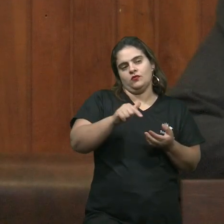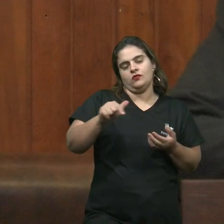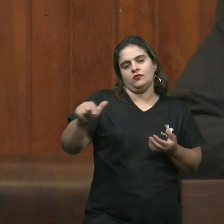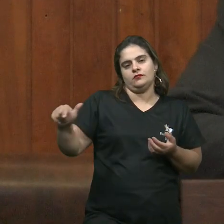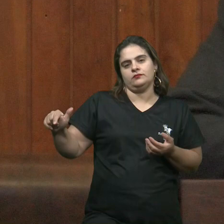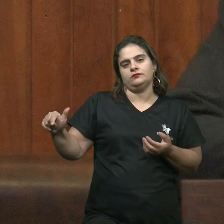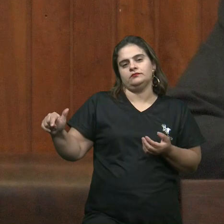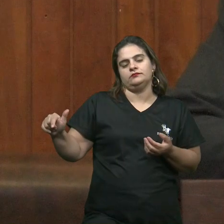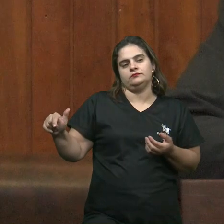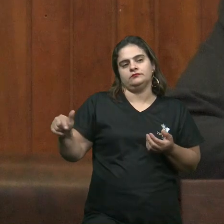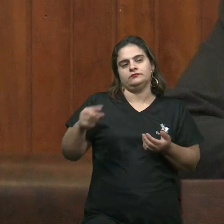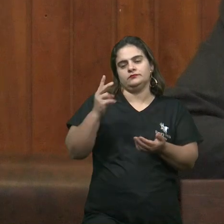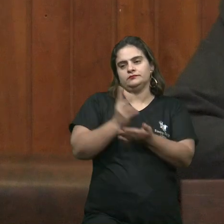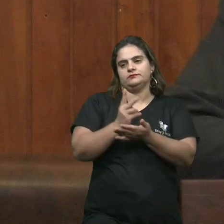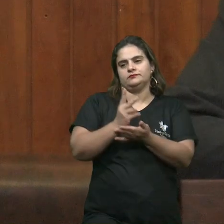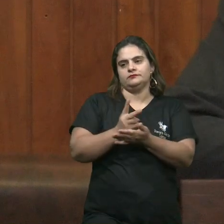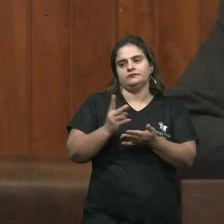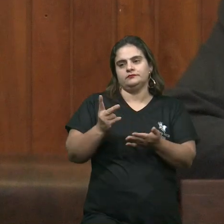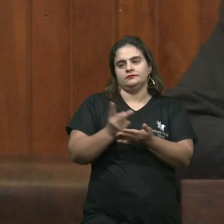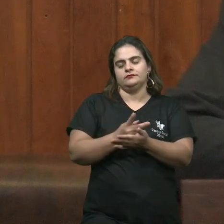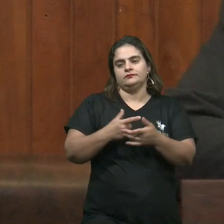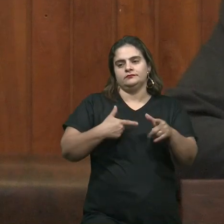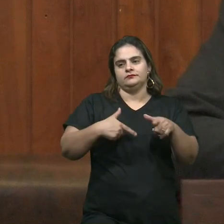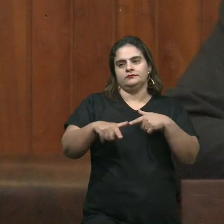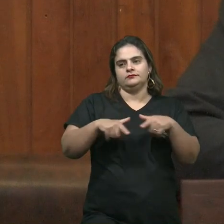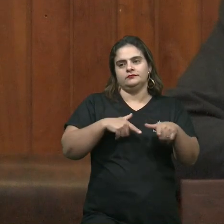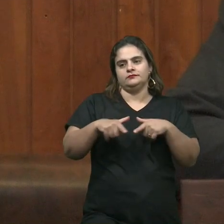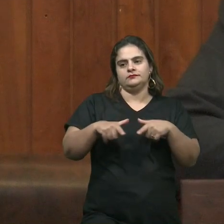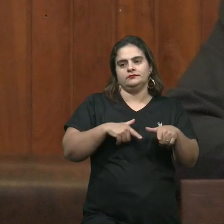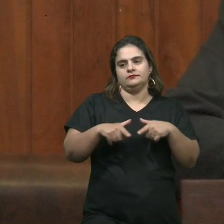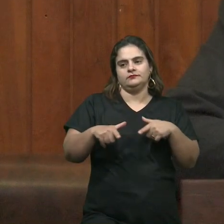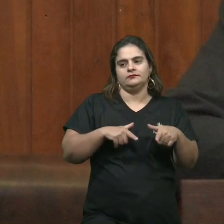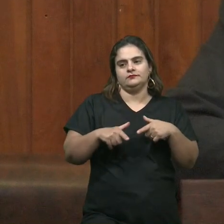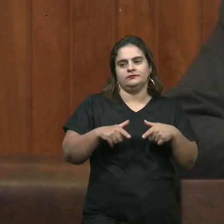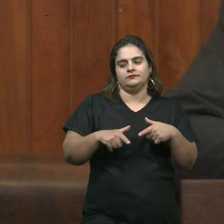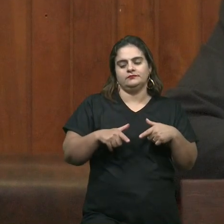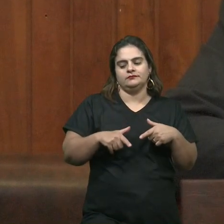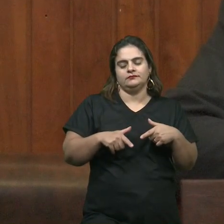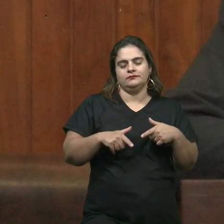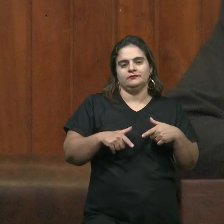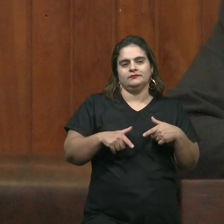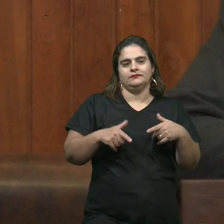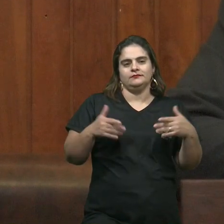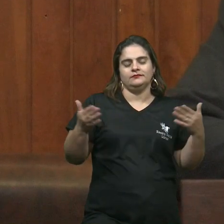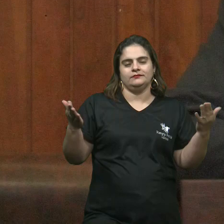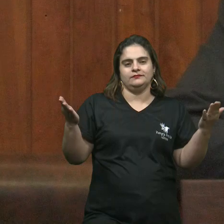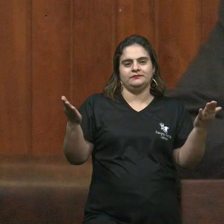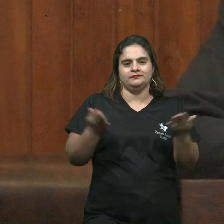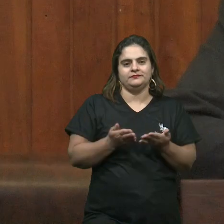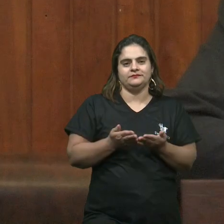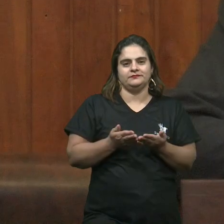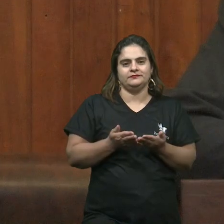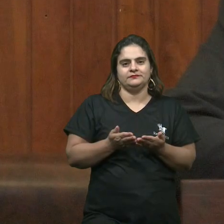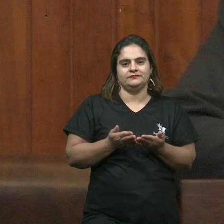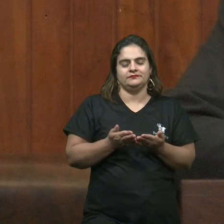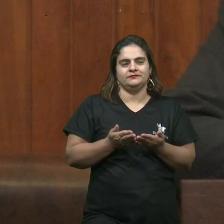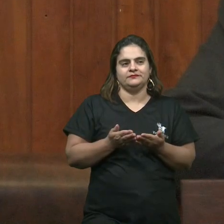fazendo as mesmas lambanças, porque a equipe é a mesma. Espero em Deus e na